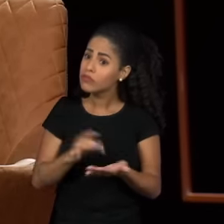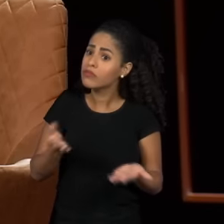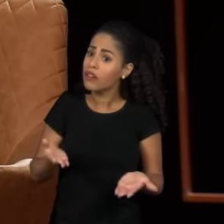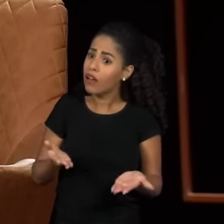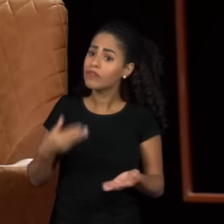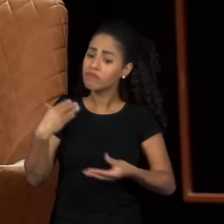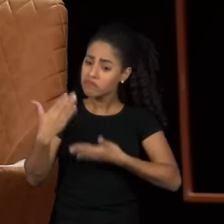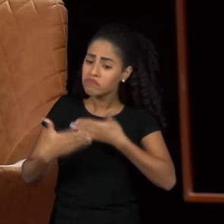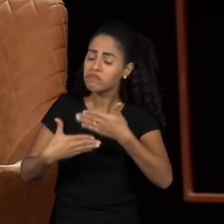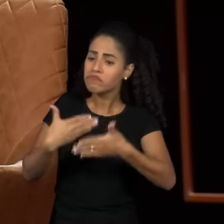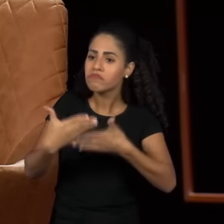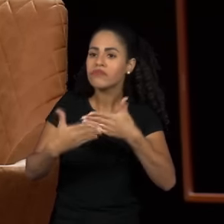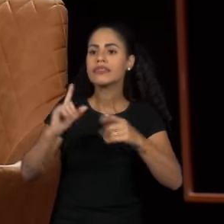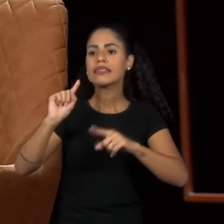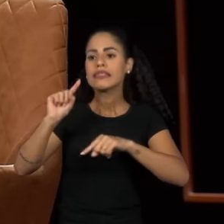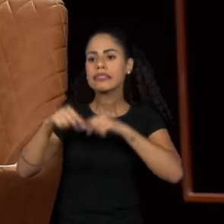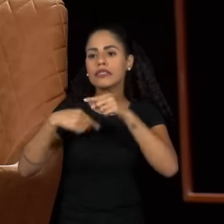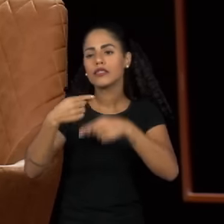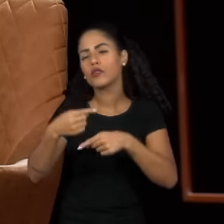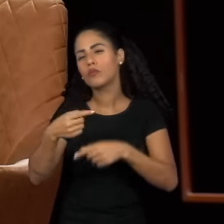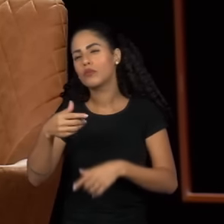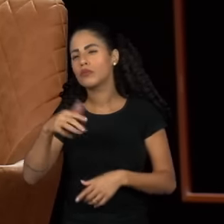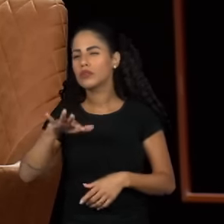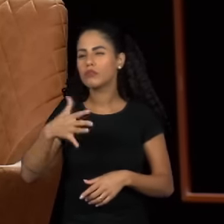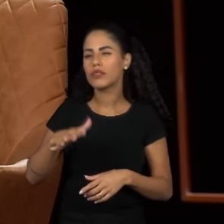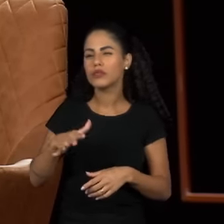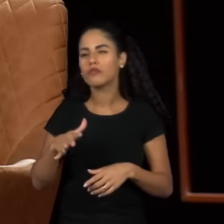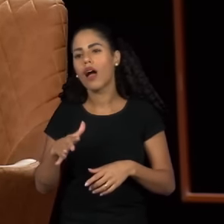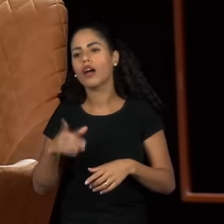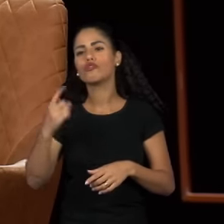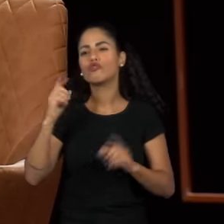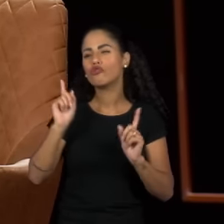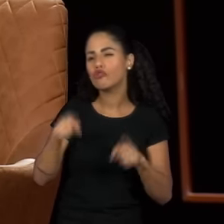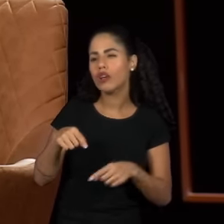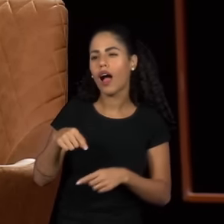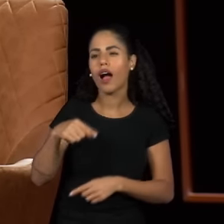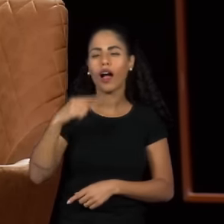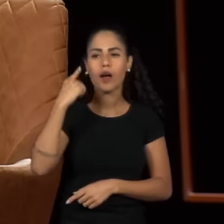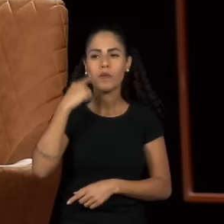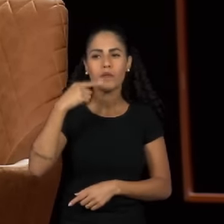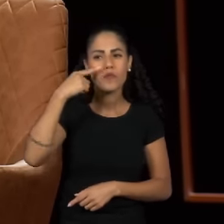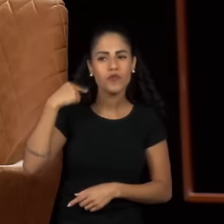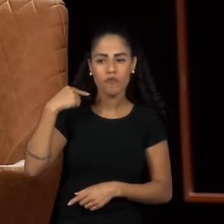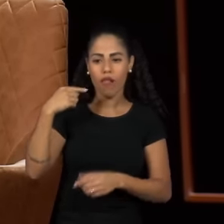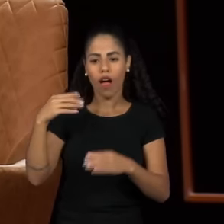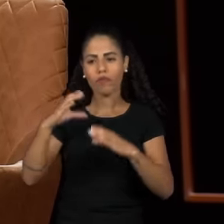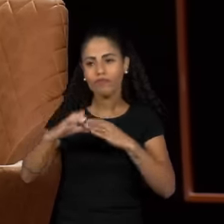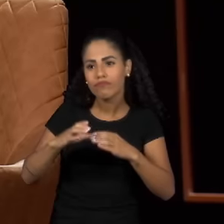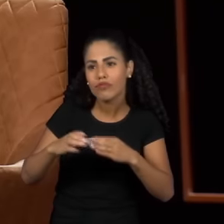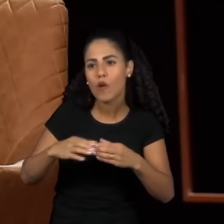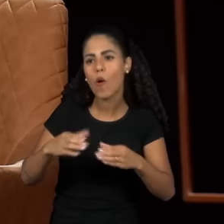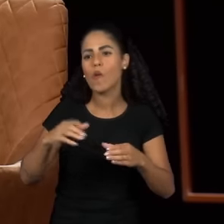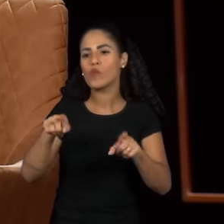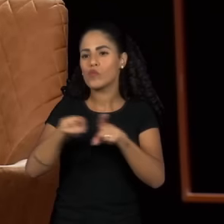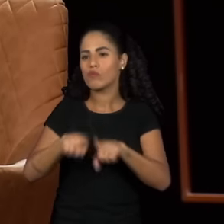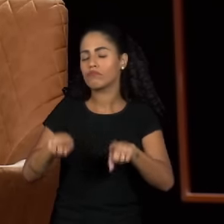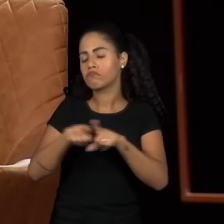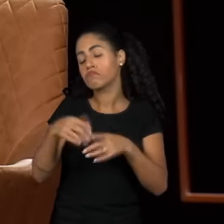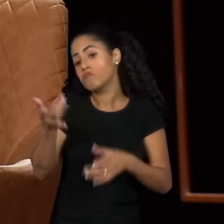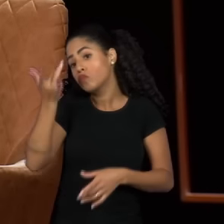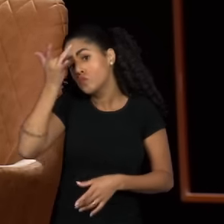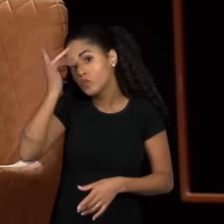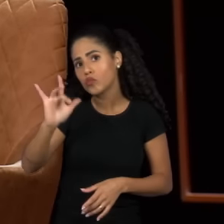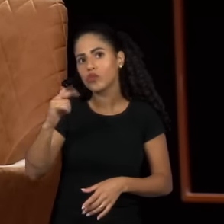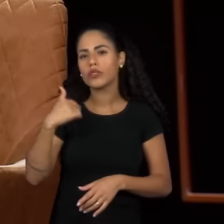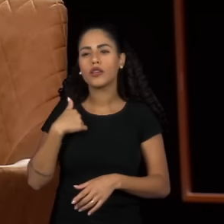aí, depois, quando eu estava naquela fase de prestar vestibular, que eu, não sei por que, achava que eu